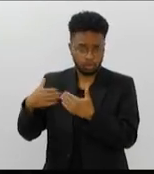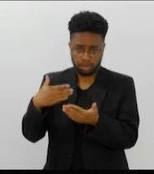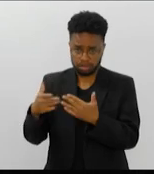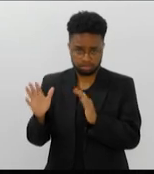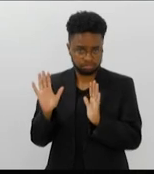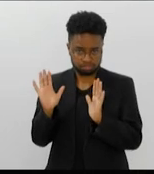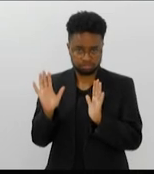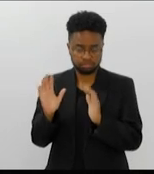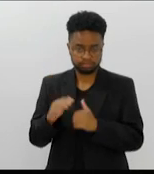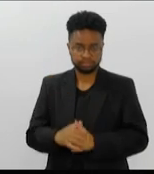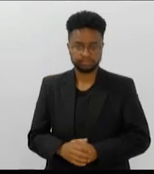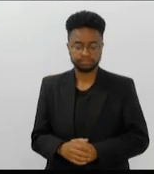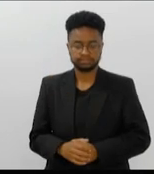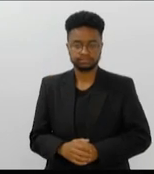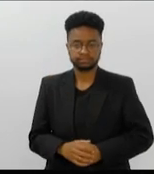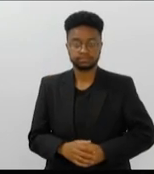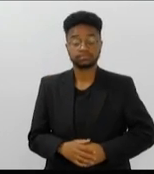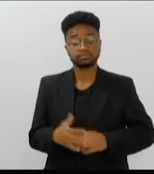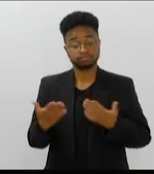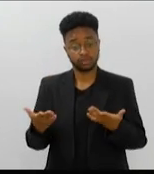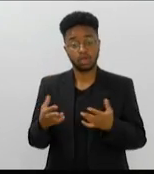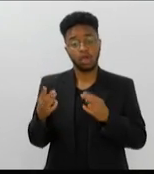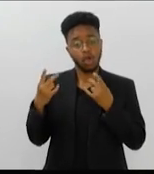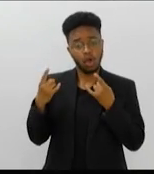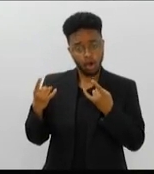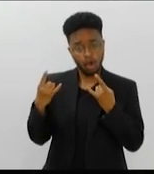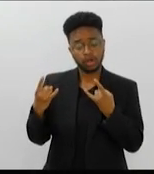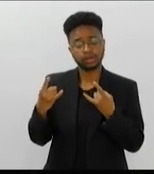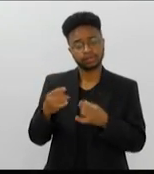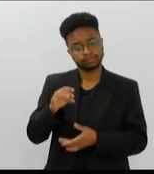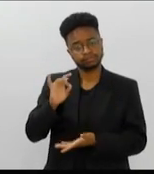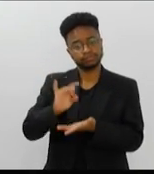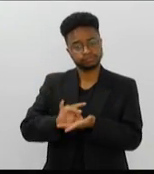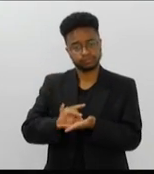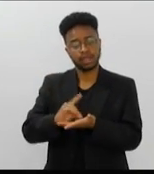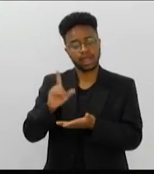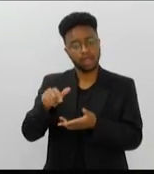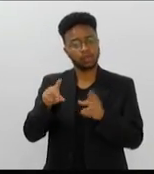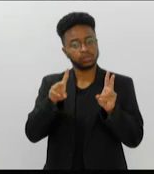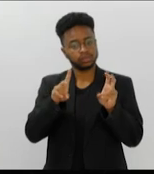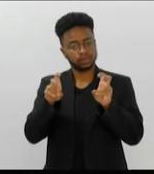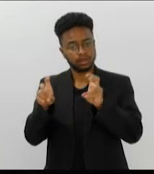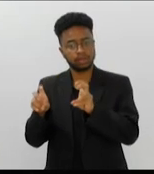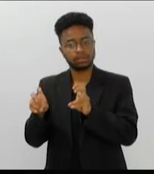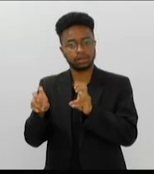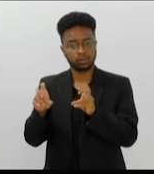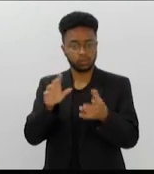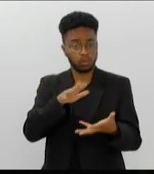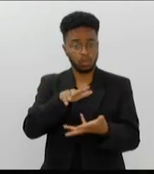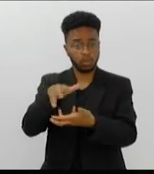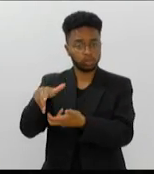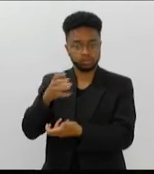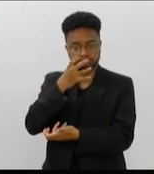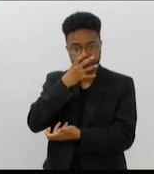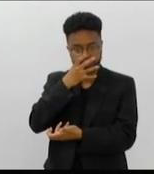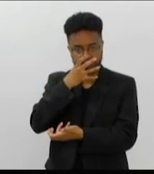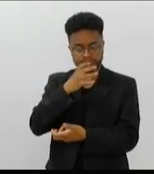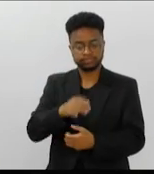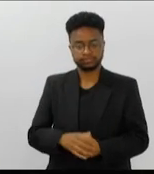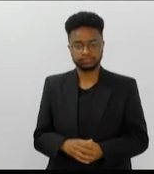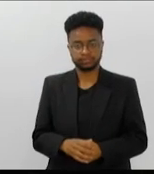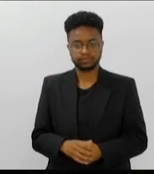forem, né? E o rock é realmente um tema mundial.